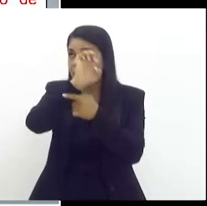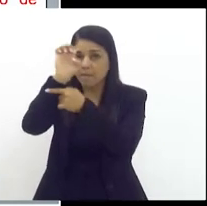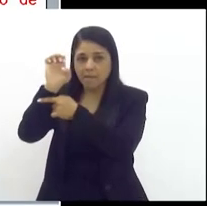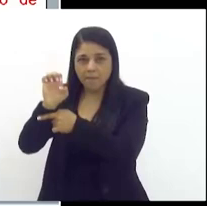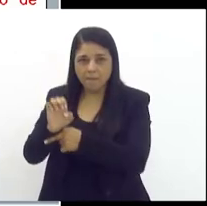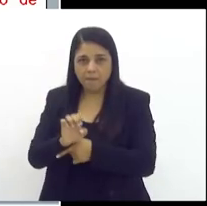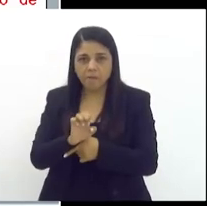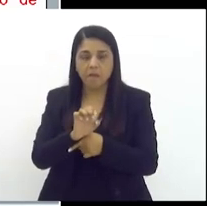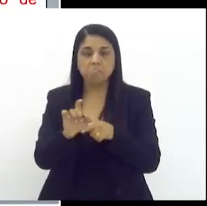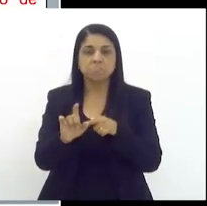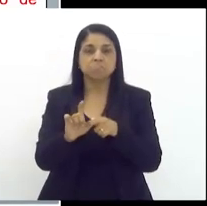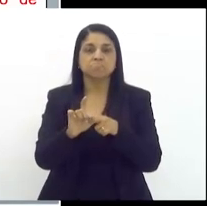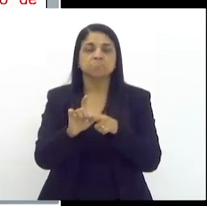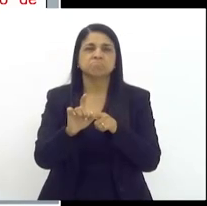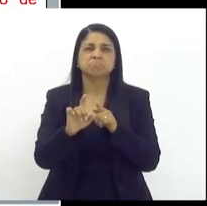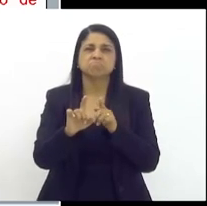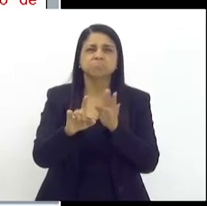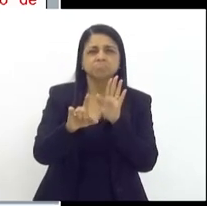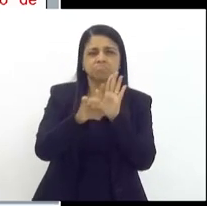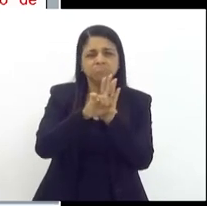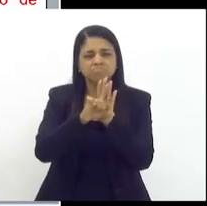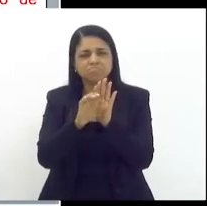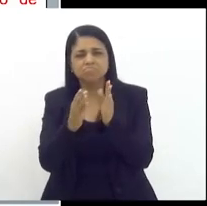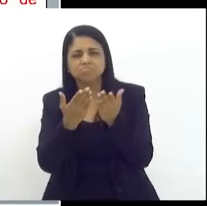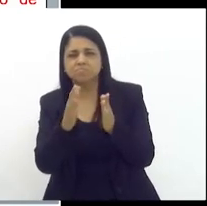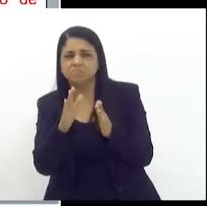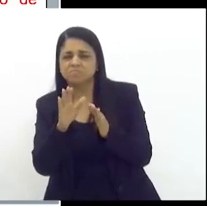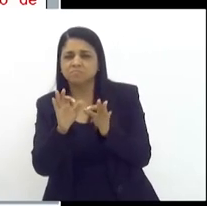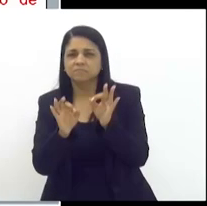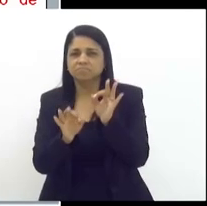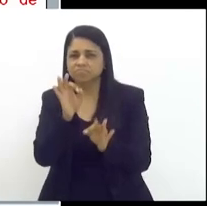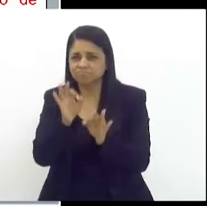legislar sobre uma margem em cima da alíquota